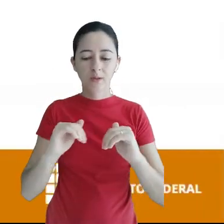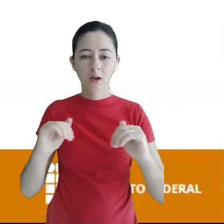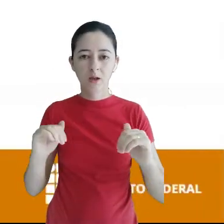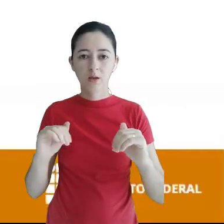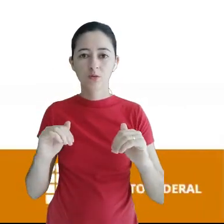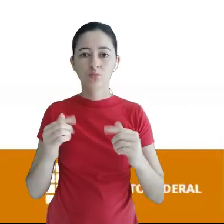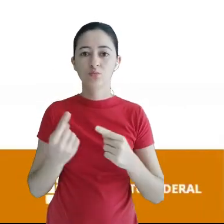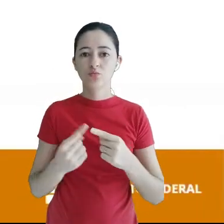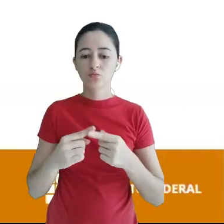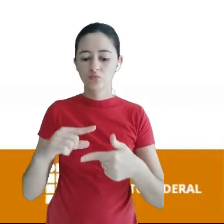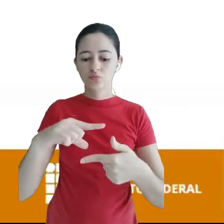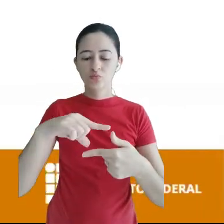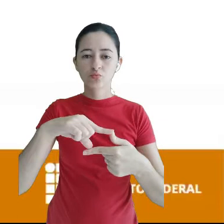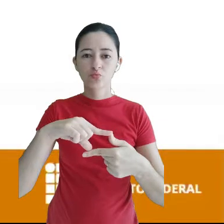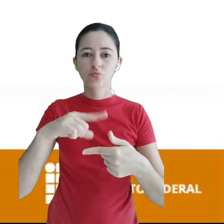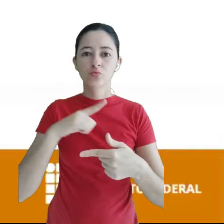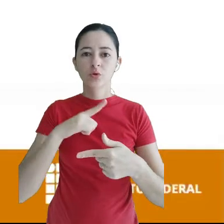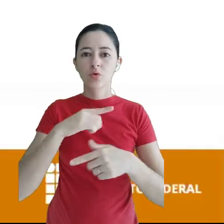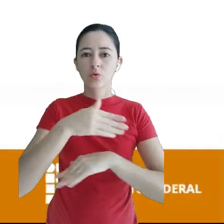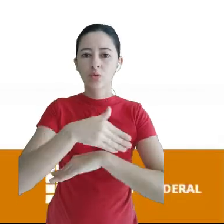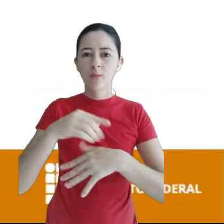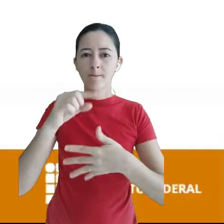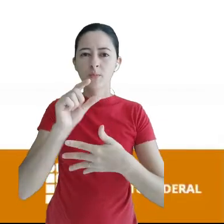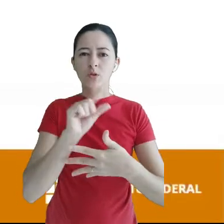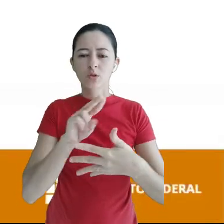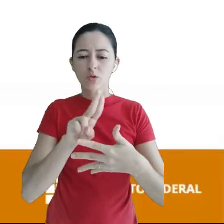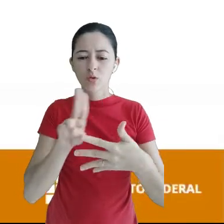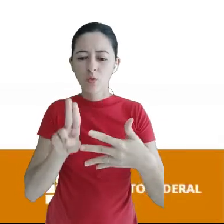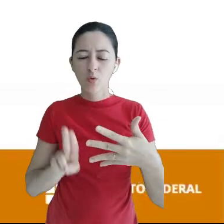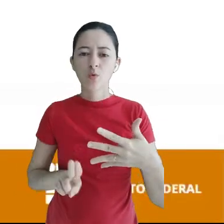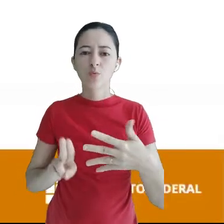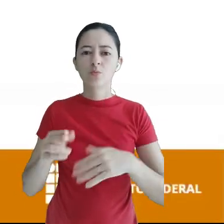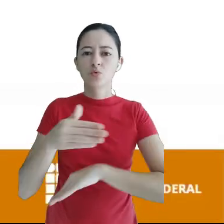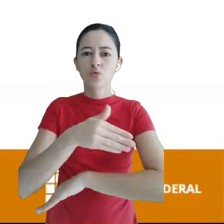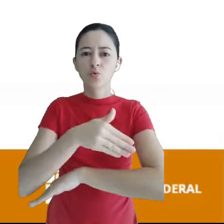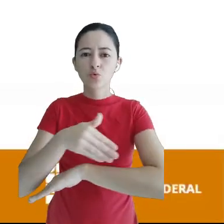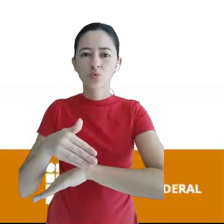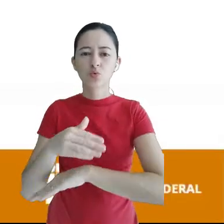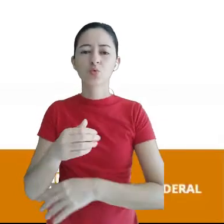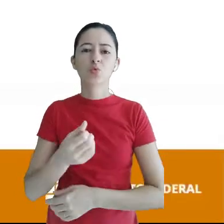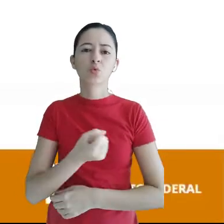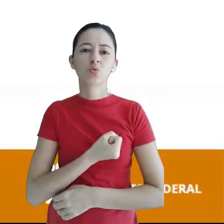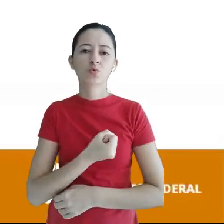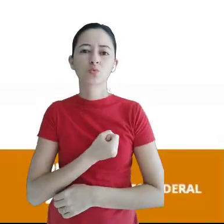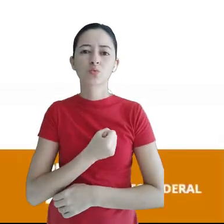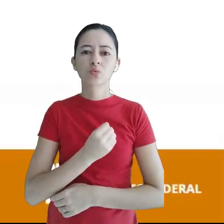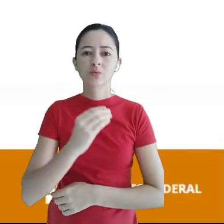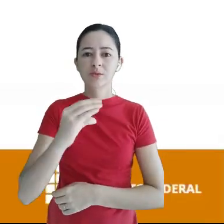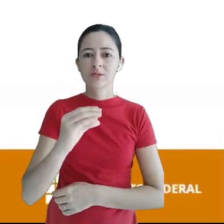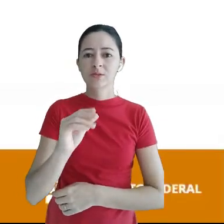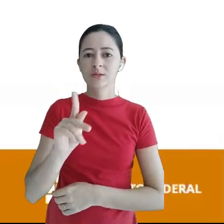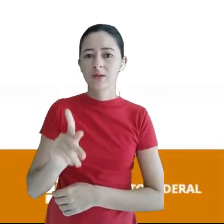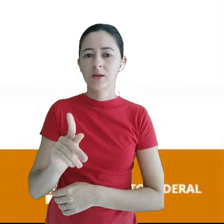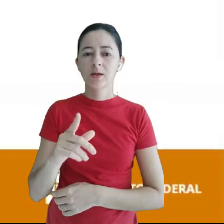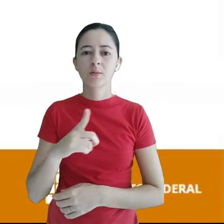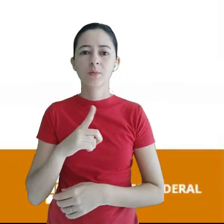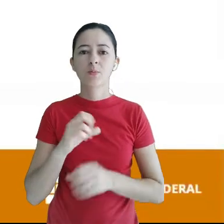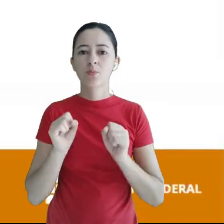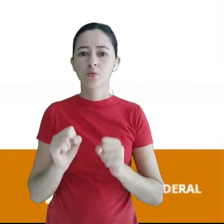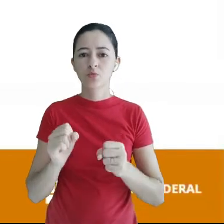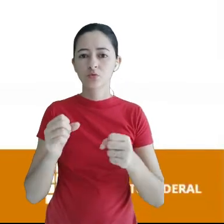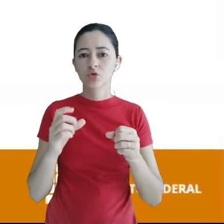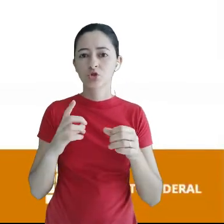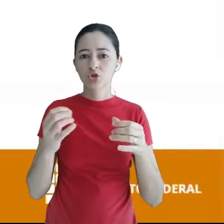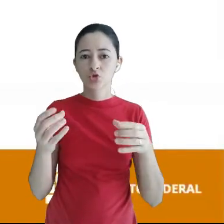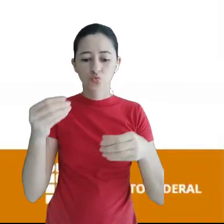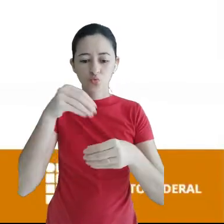separada, porque o endereço envolve rua, número, bairro, CEP, referência, cidade, estado. Você pode armazenar isso tudo em uma